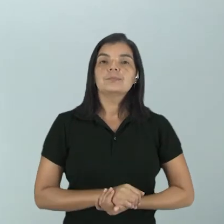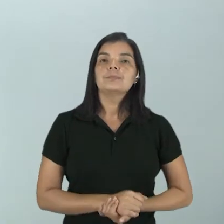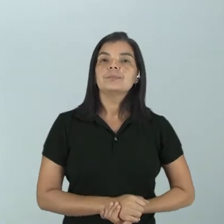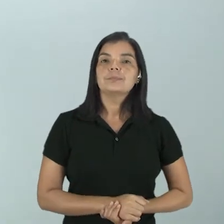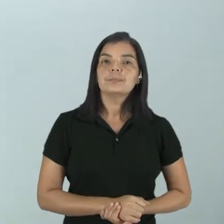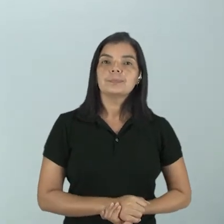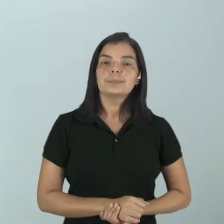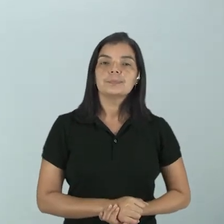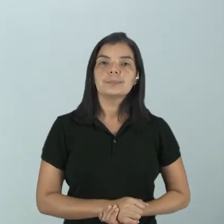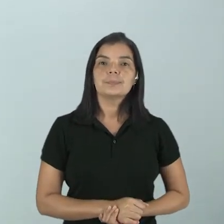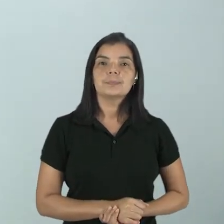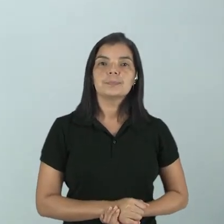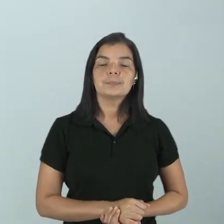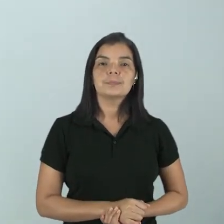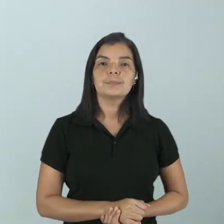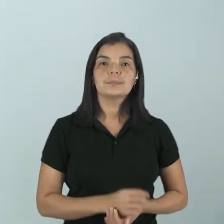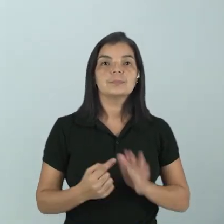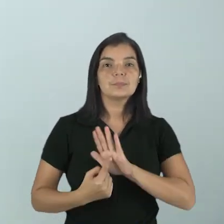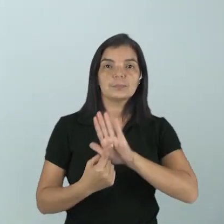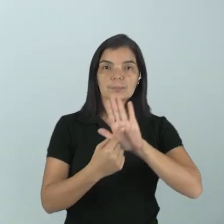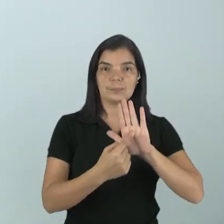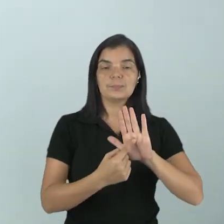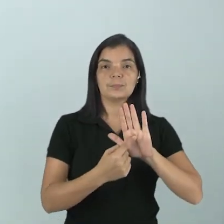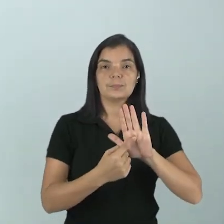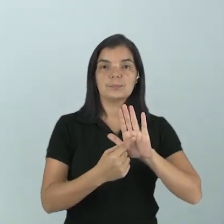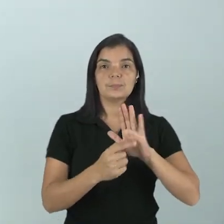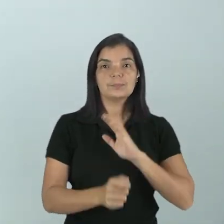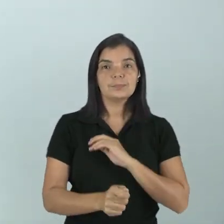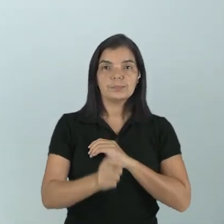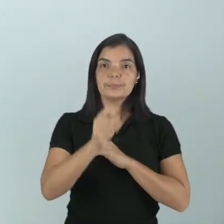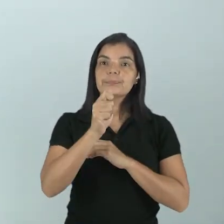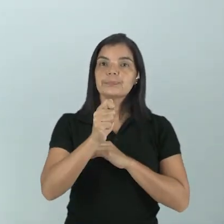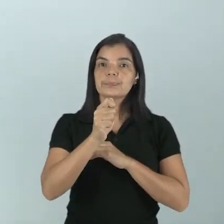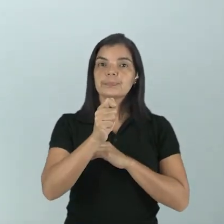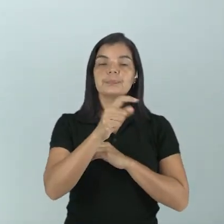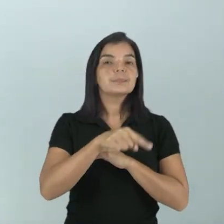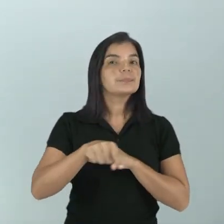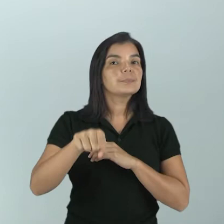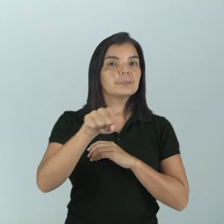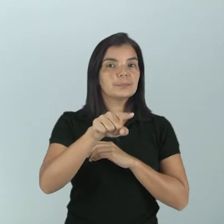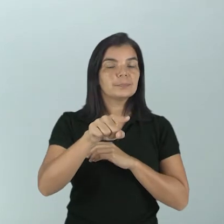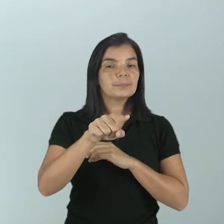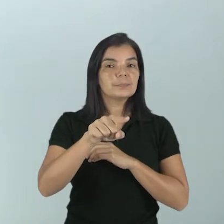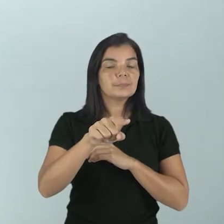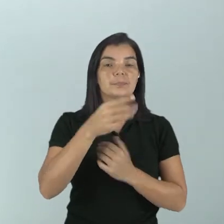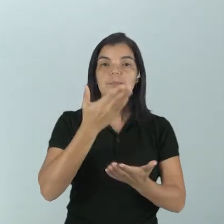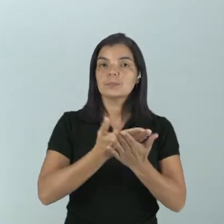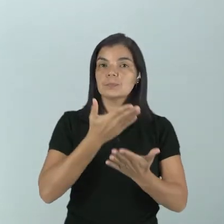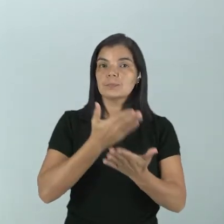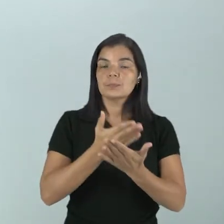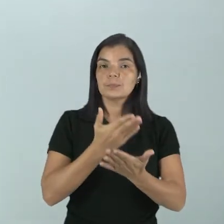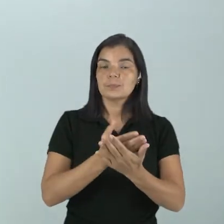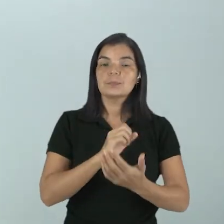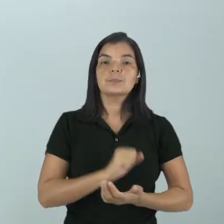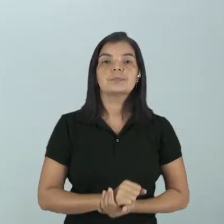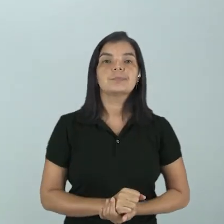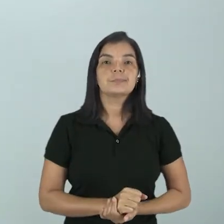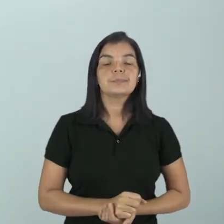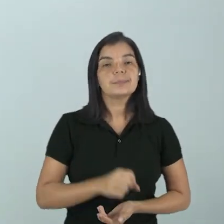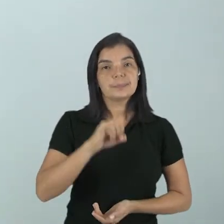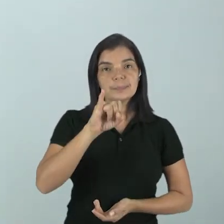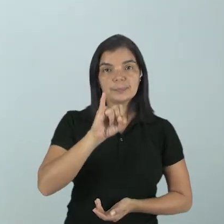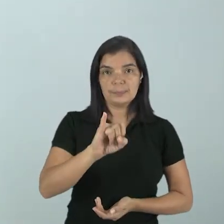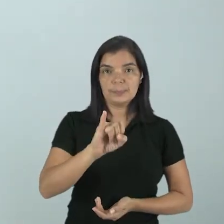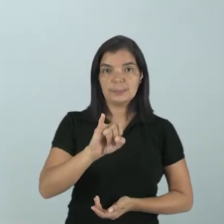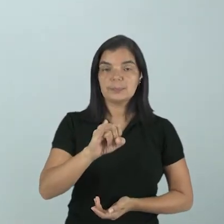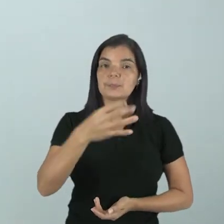forma. Eu vou mostrar para vocês uma plaquinha e aí vocês, de acordo com o que foi estudado, vão dizer se